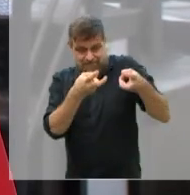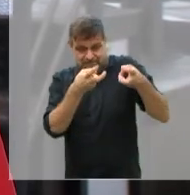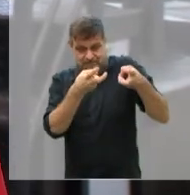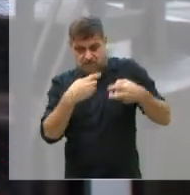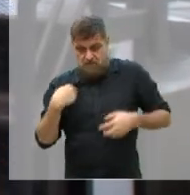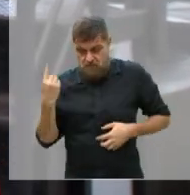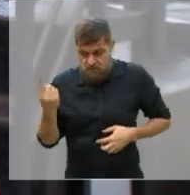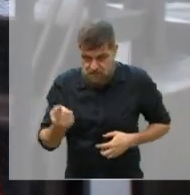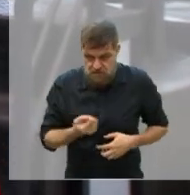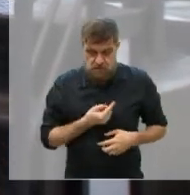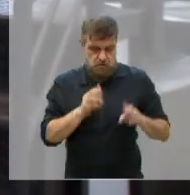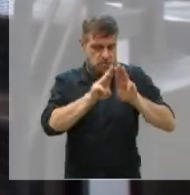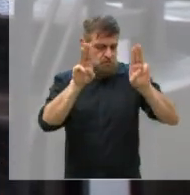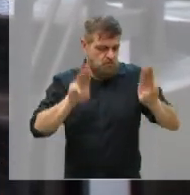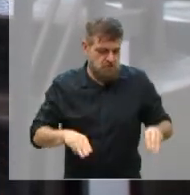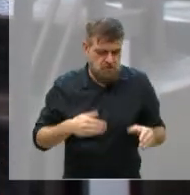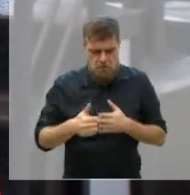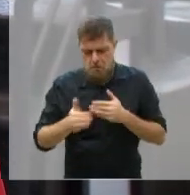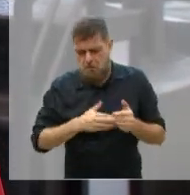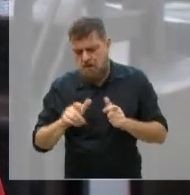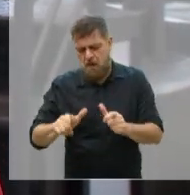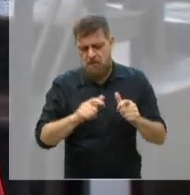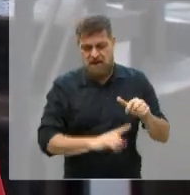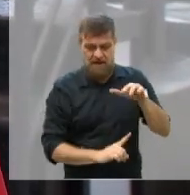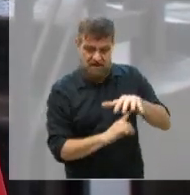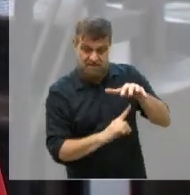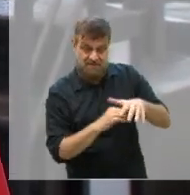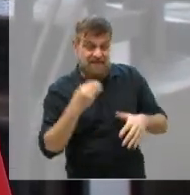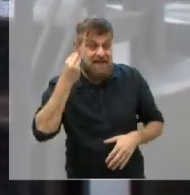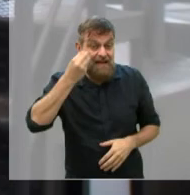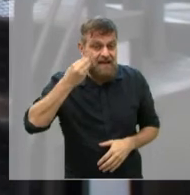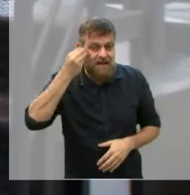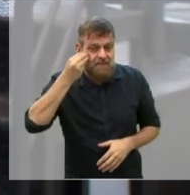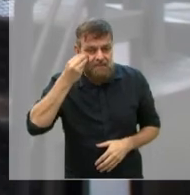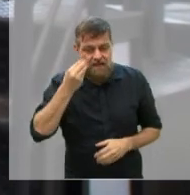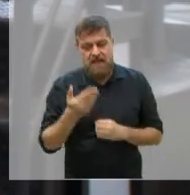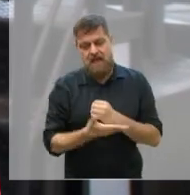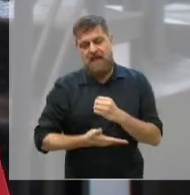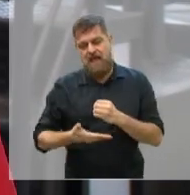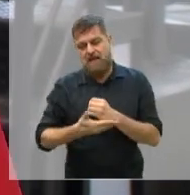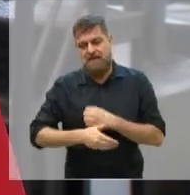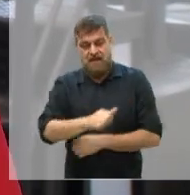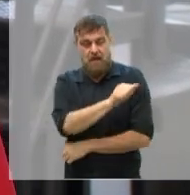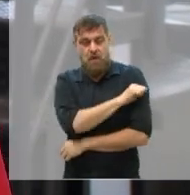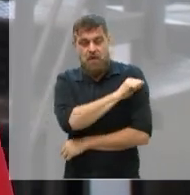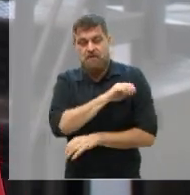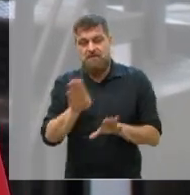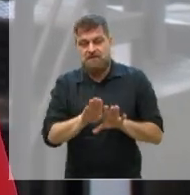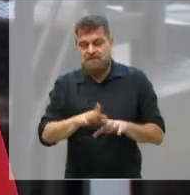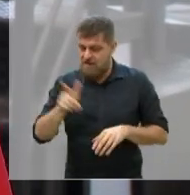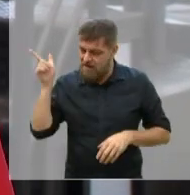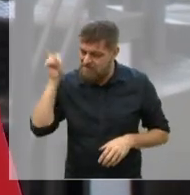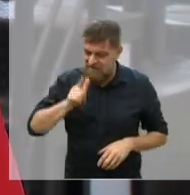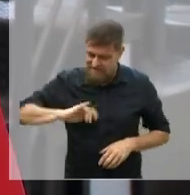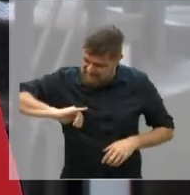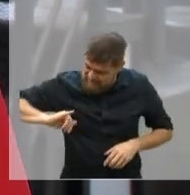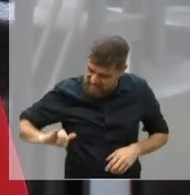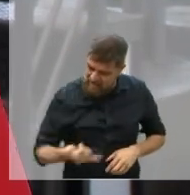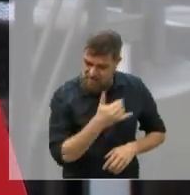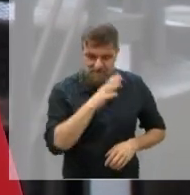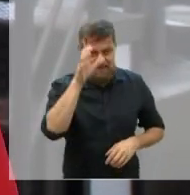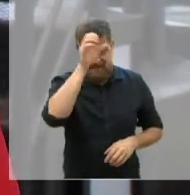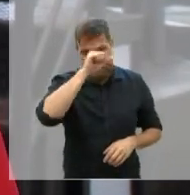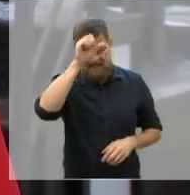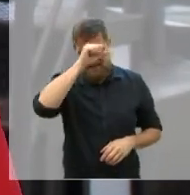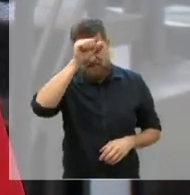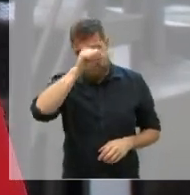quando a gente está no museu, quando a gente está numa feira fazendo um experimento, isso é fundamental para que o aluno também consiga se divertir aprendendo, se